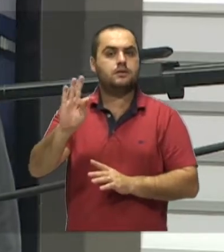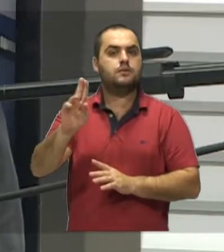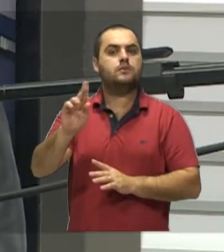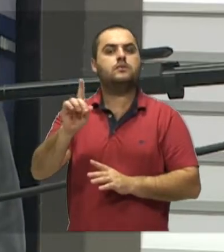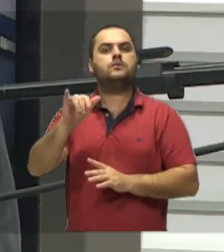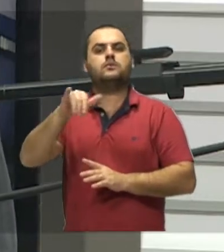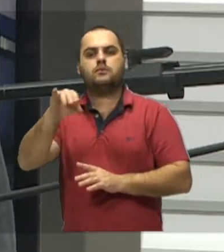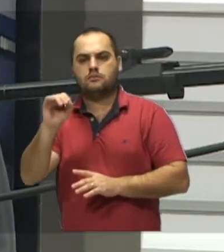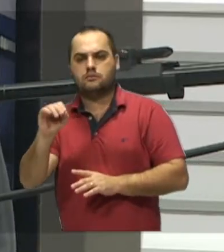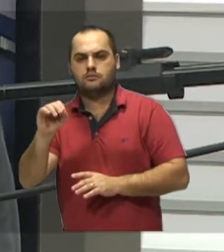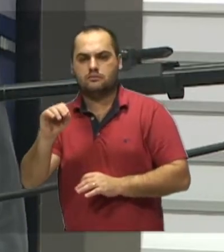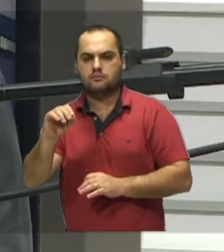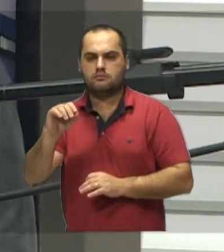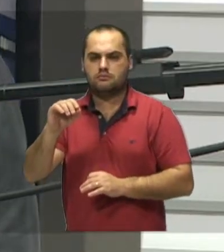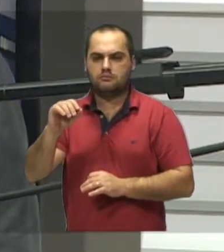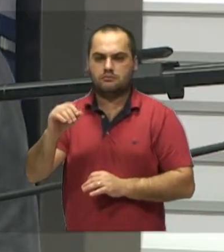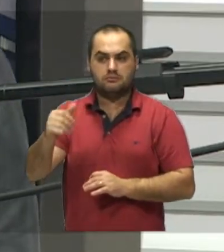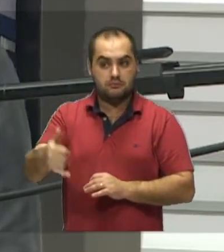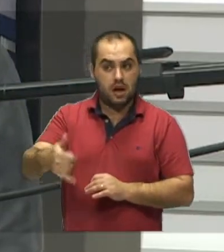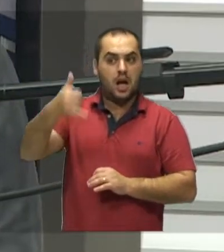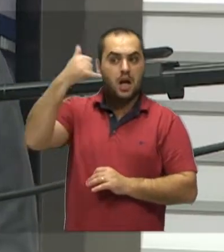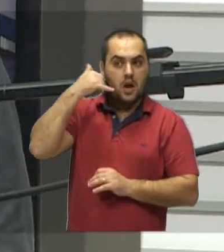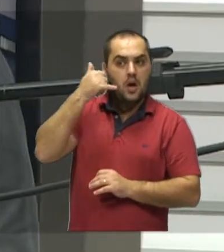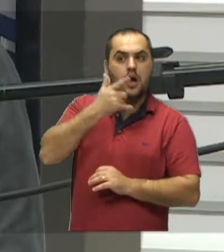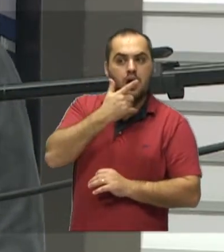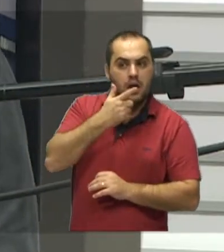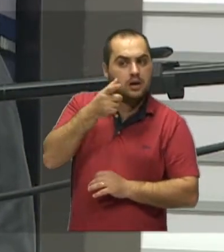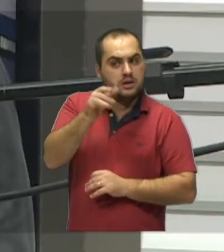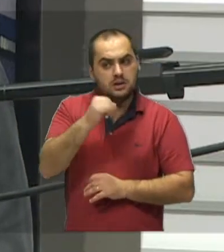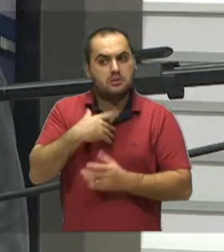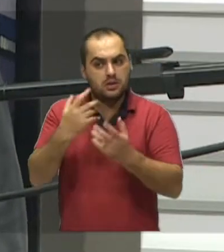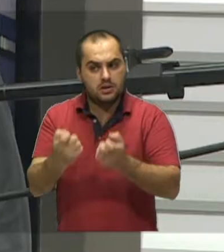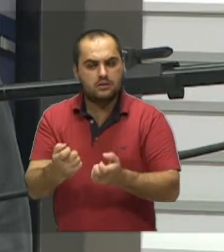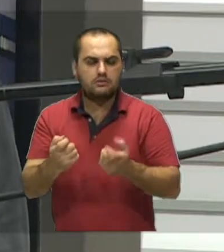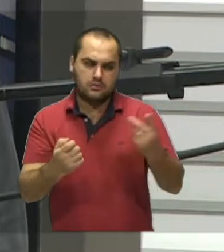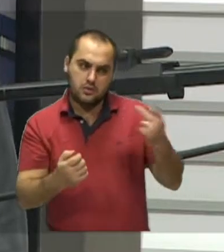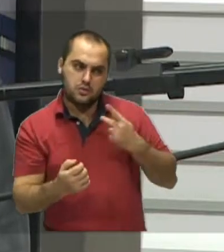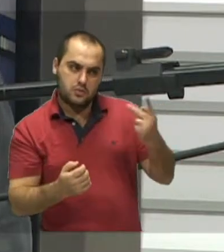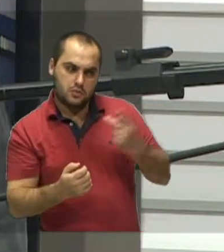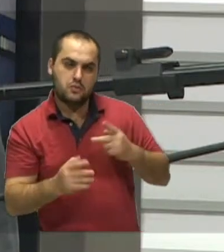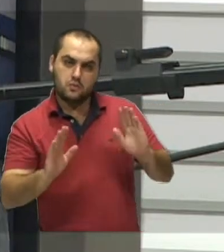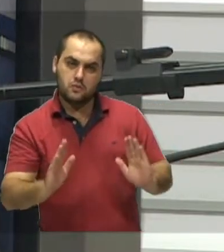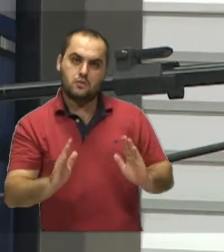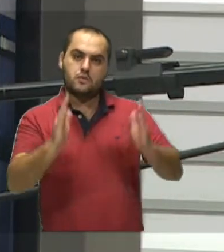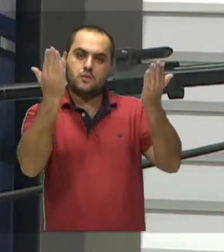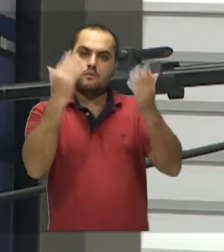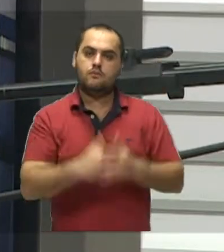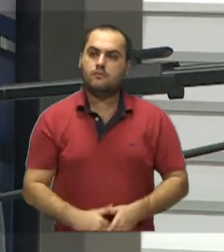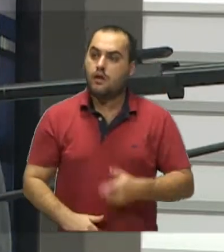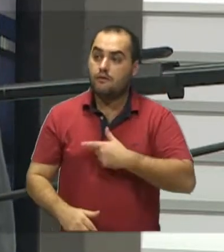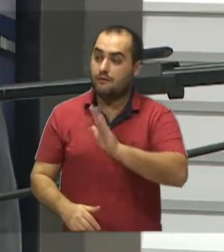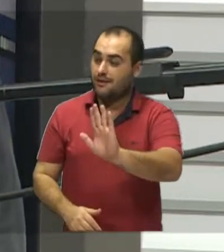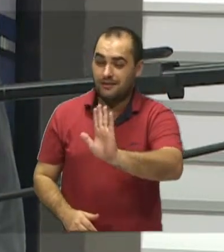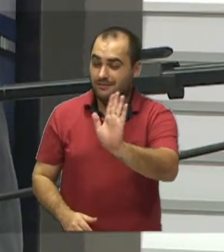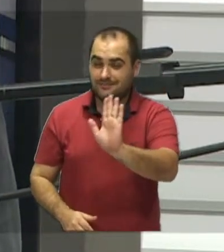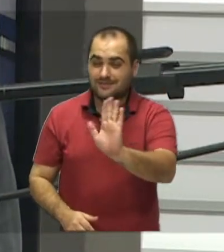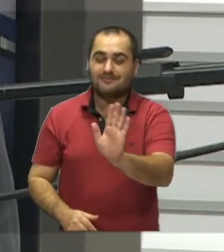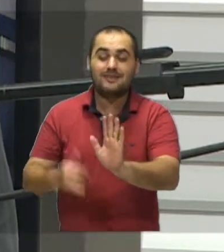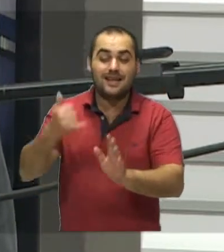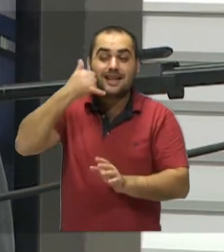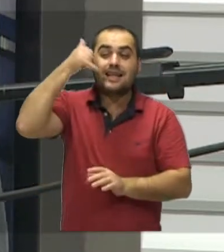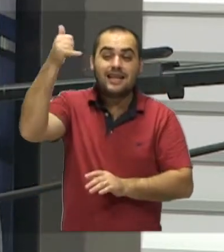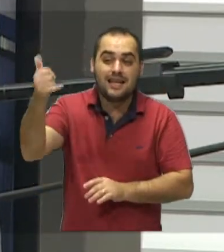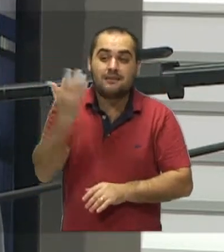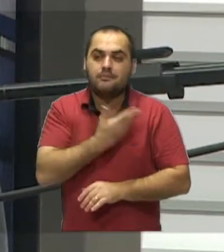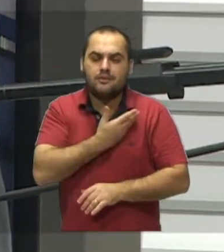moça me ligou e perguntou se eu queria dar aula. A gente, inclusive, se conheceu num festival. A gente fez uma oficina juntos. Eu até indiquei o nome de um amigo. Eu falei, não, você liga... Não, mas eu